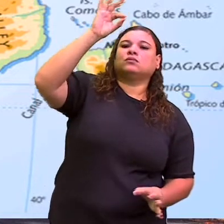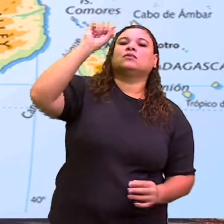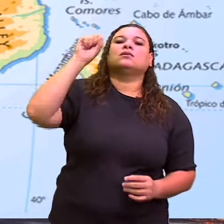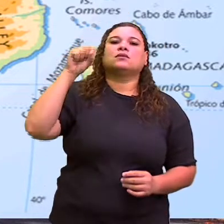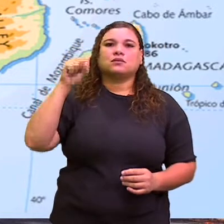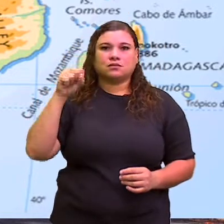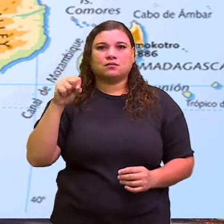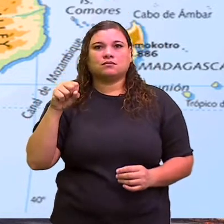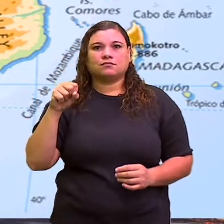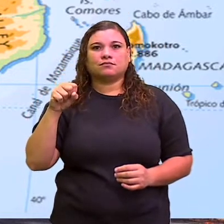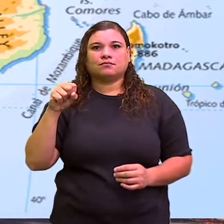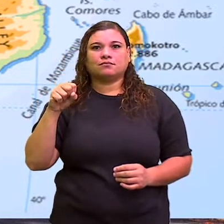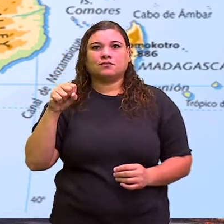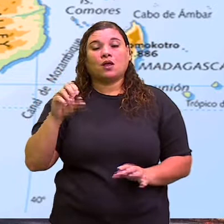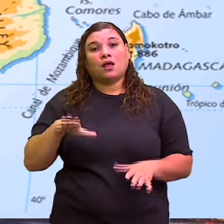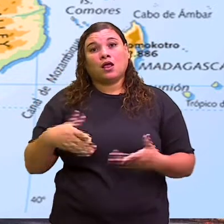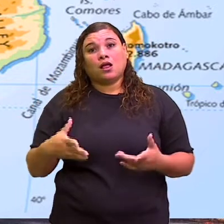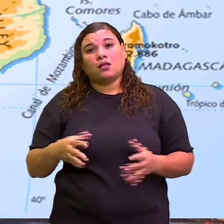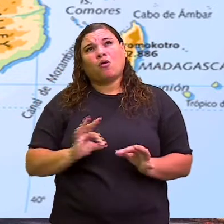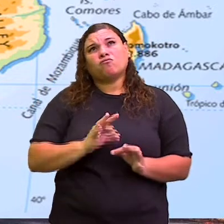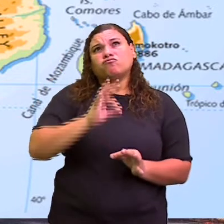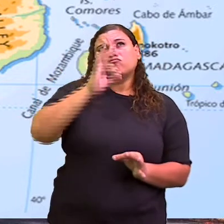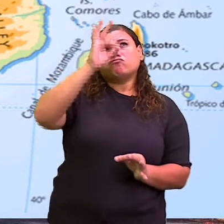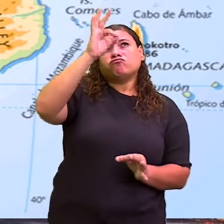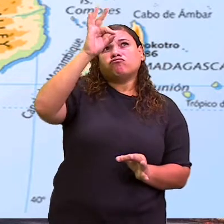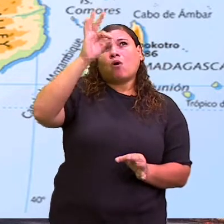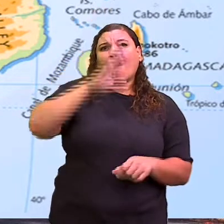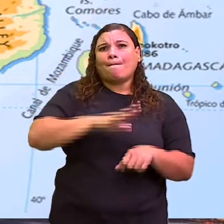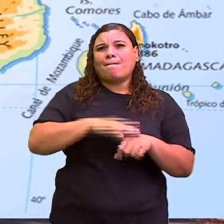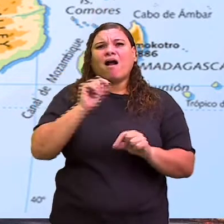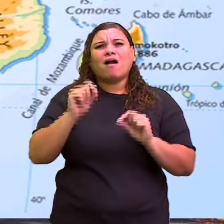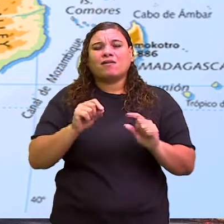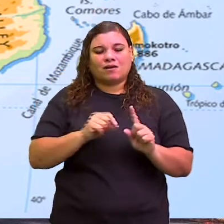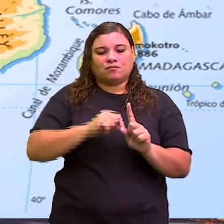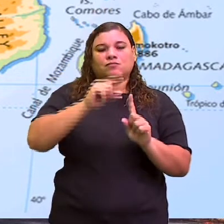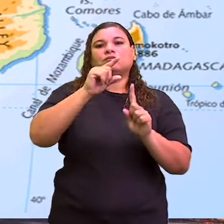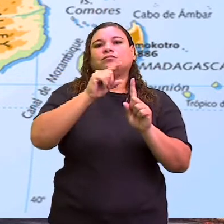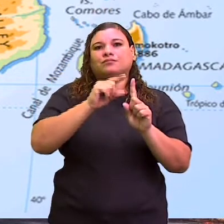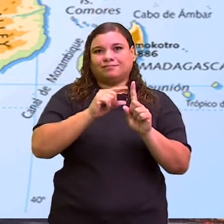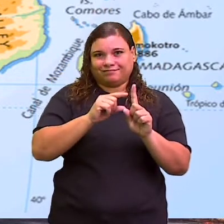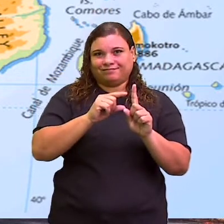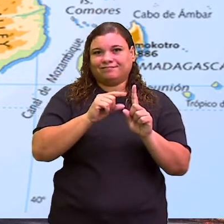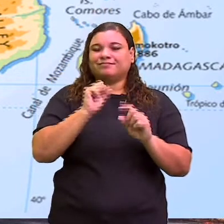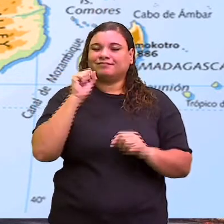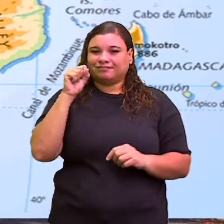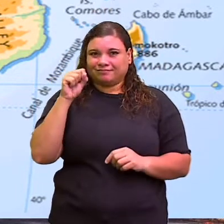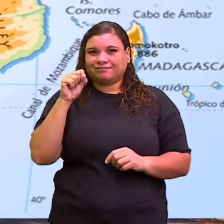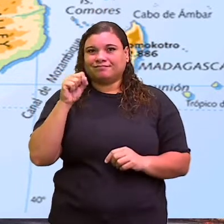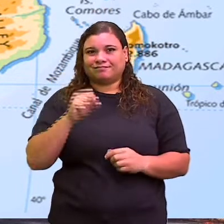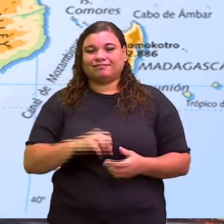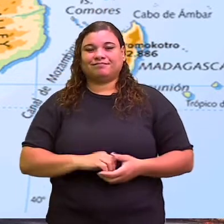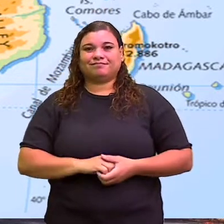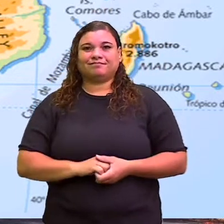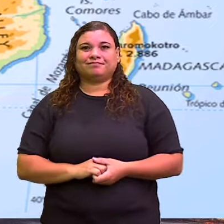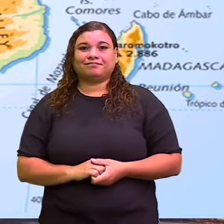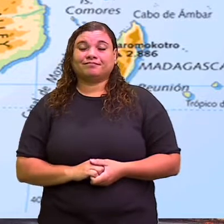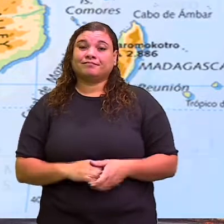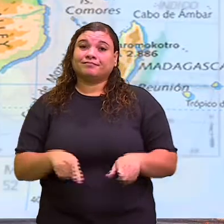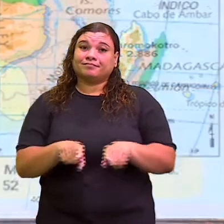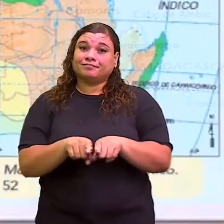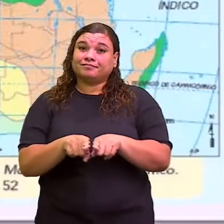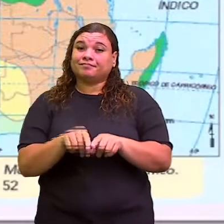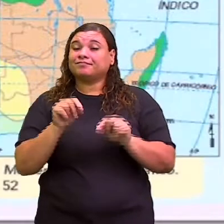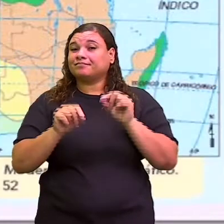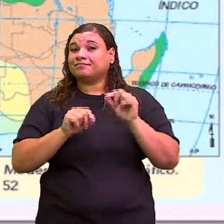prevalecem dentro do continente africano. E na próxima imagem é